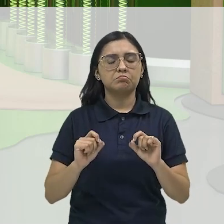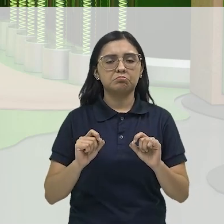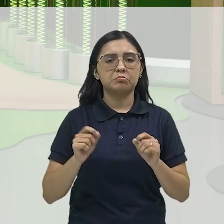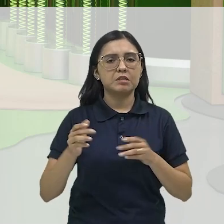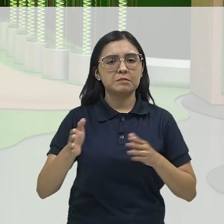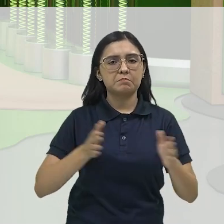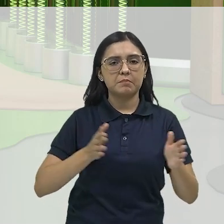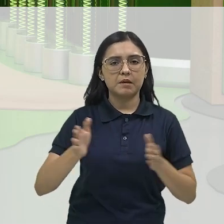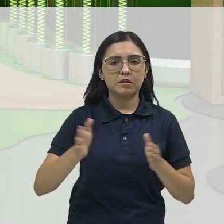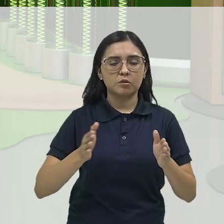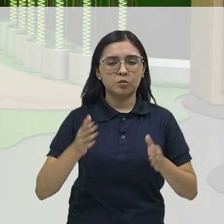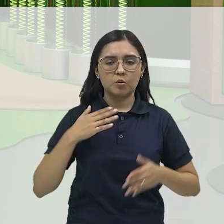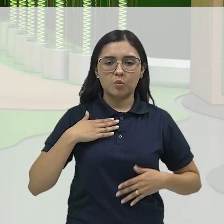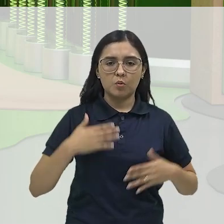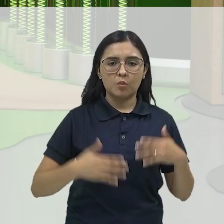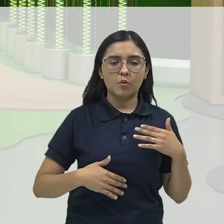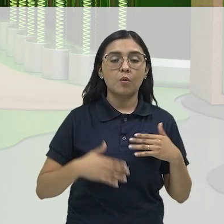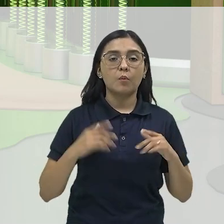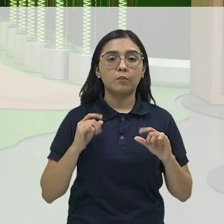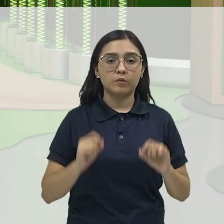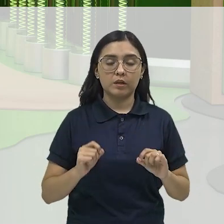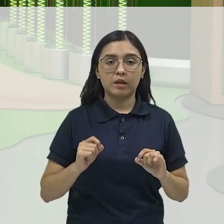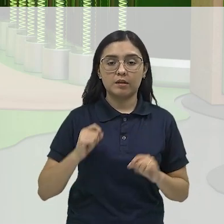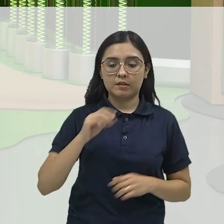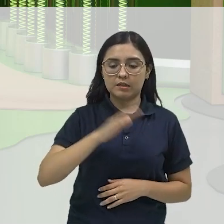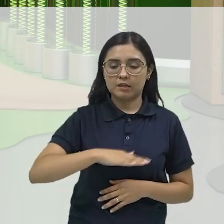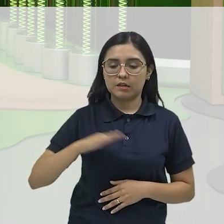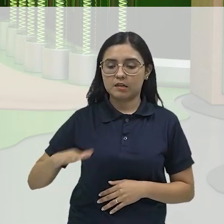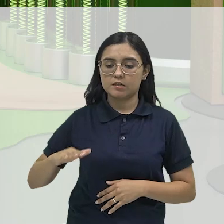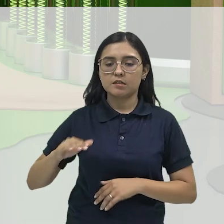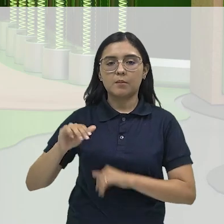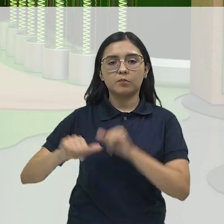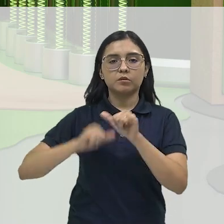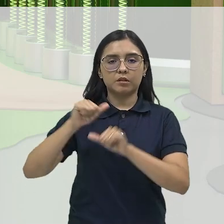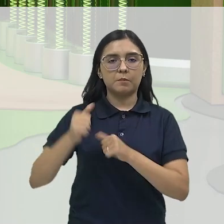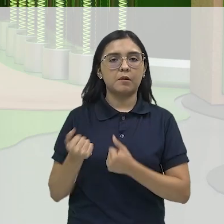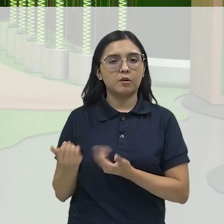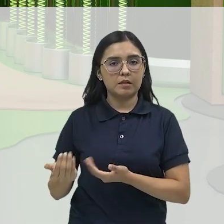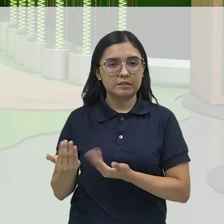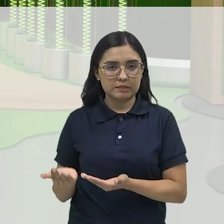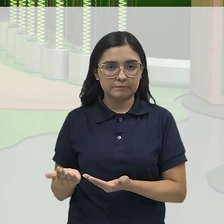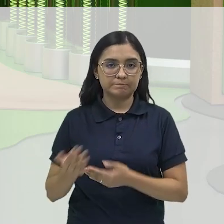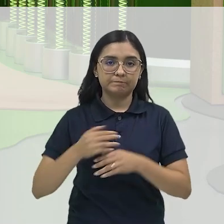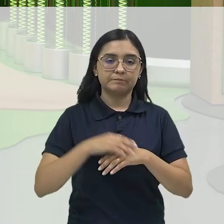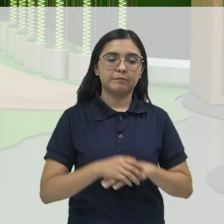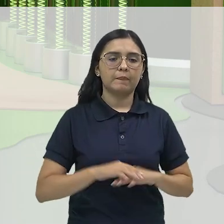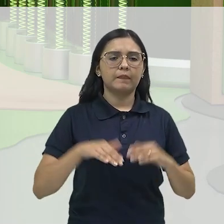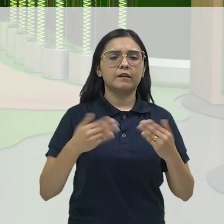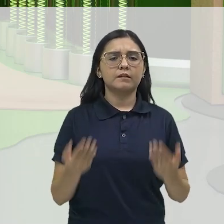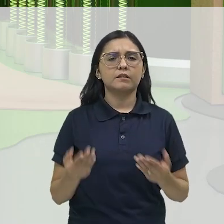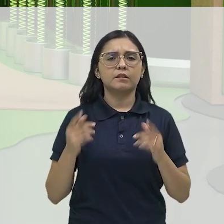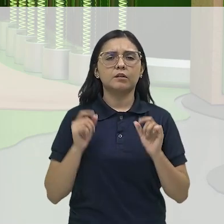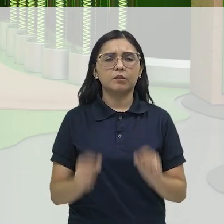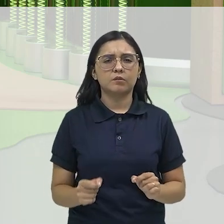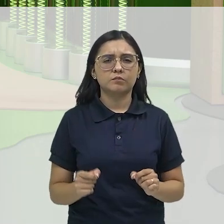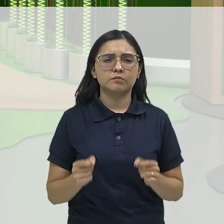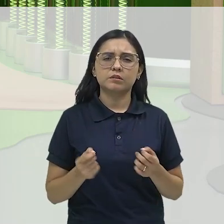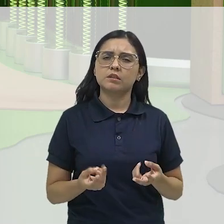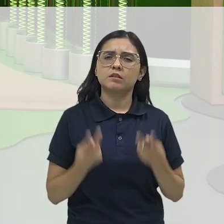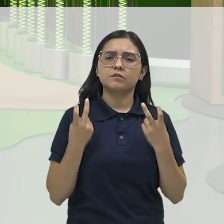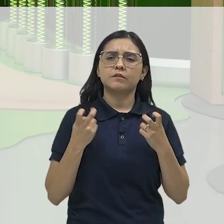momento de transição da infância para a adolescência. E aí, você está se identificando aqui com